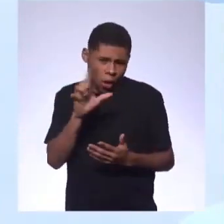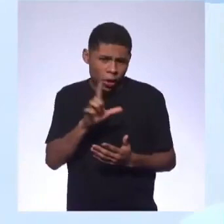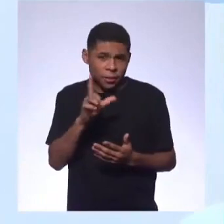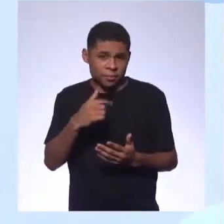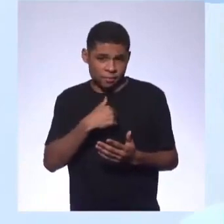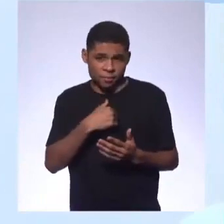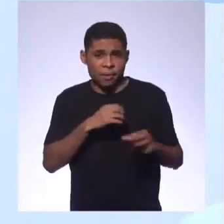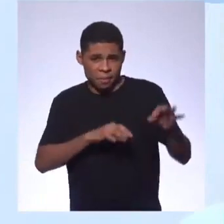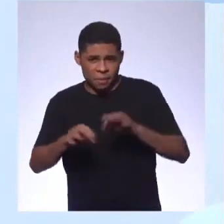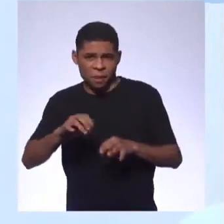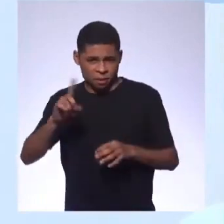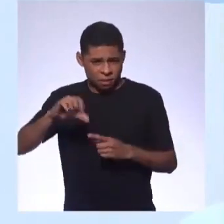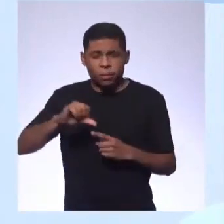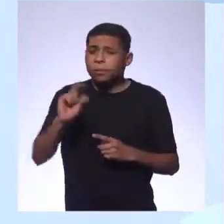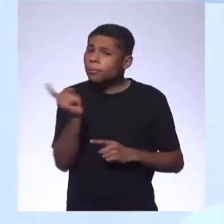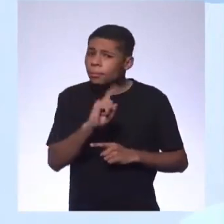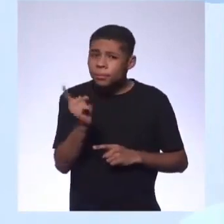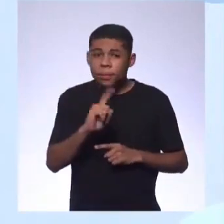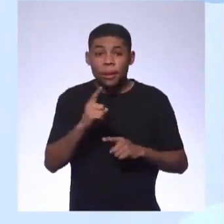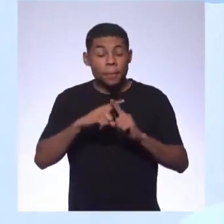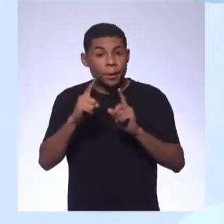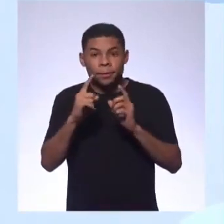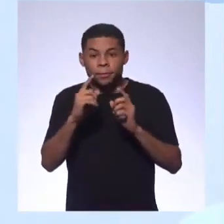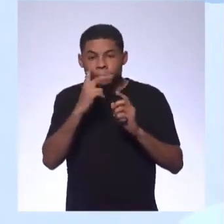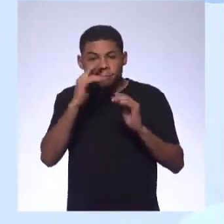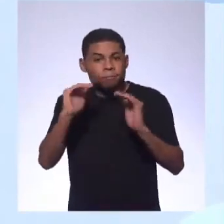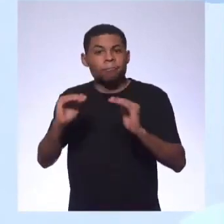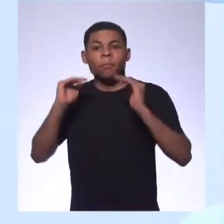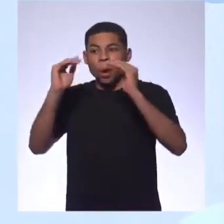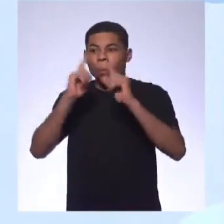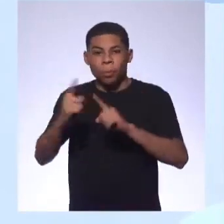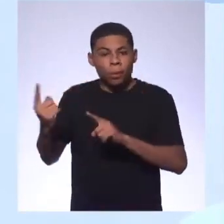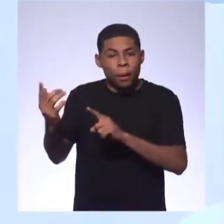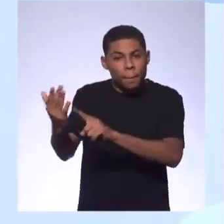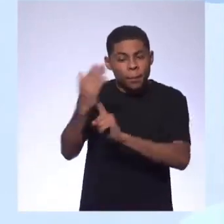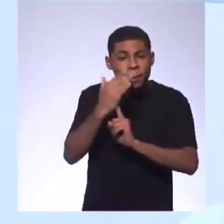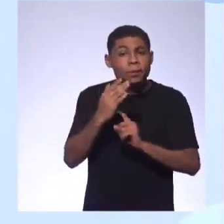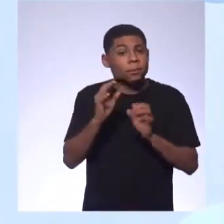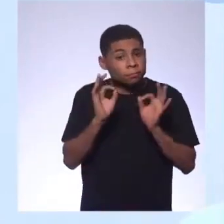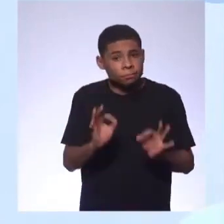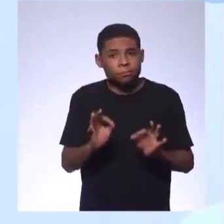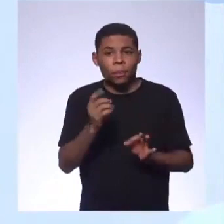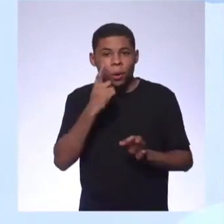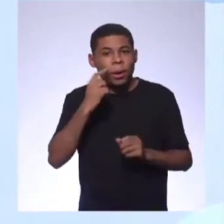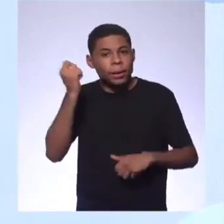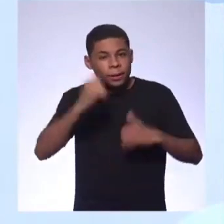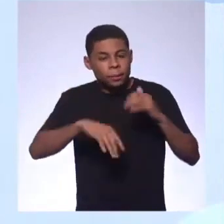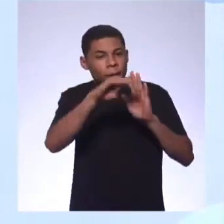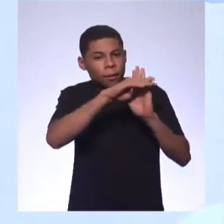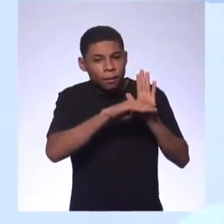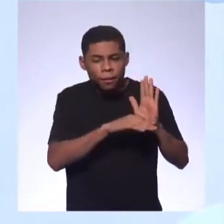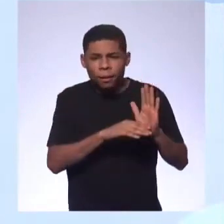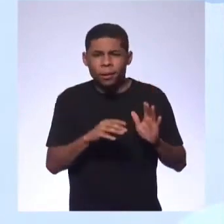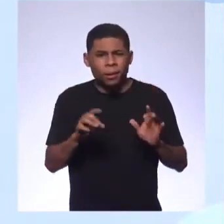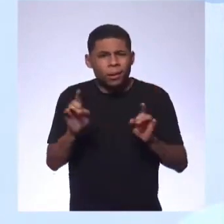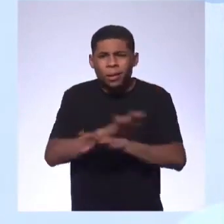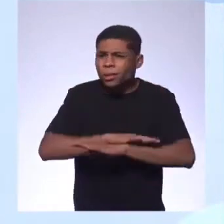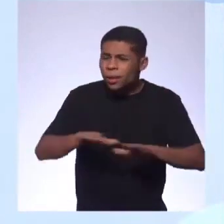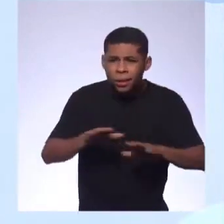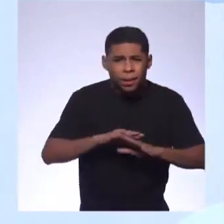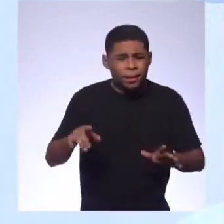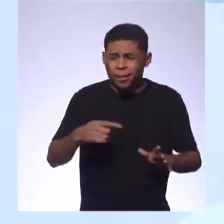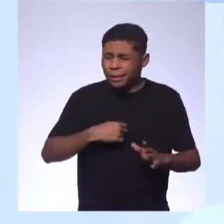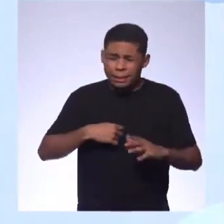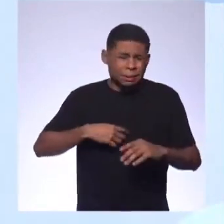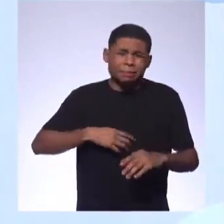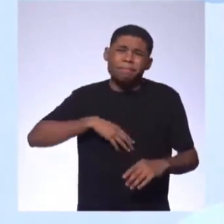de forma alguma, e sim enaltecendo, porque ela sim veio representar o que realmente... Vamos romper com esses padrões aí, chega de padrões, eu não aguento